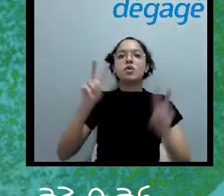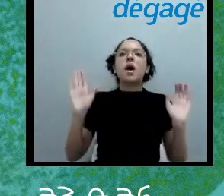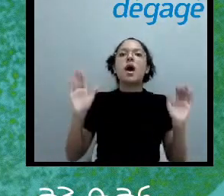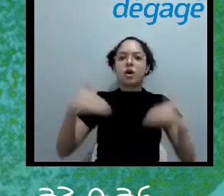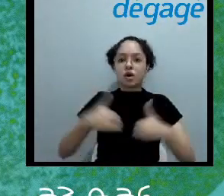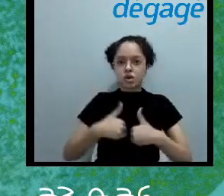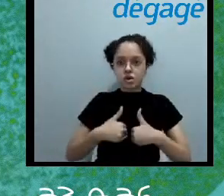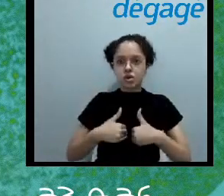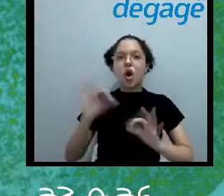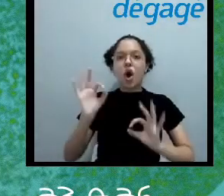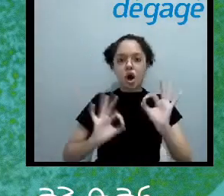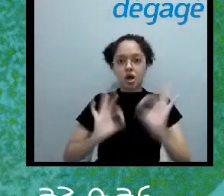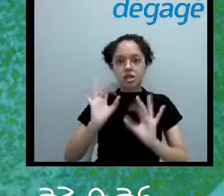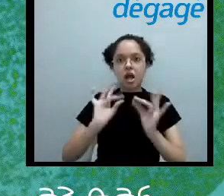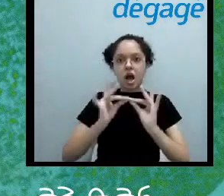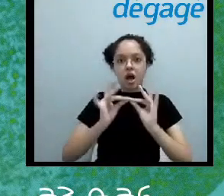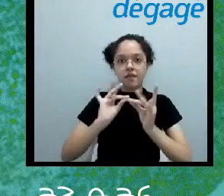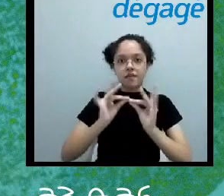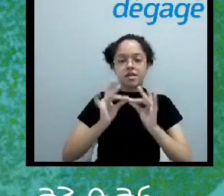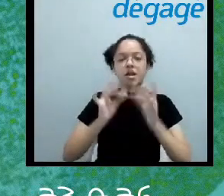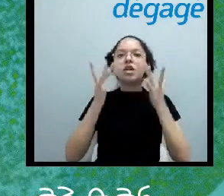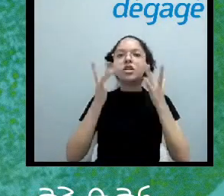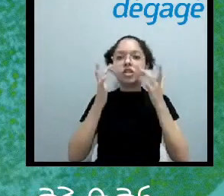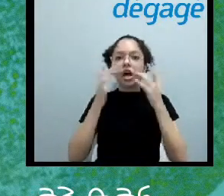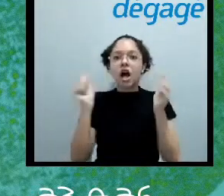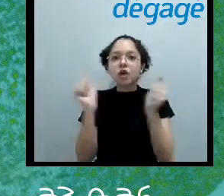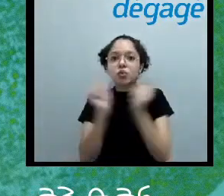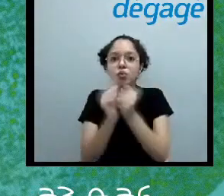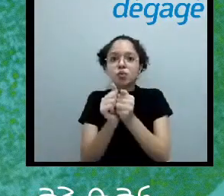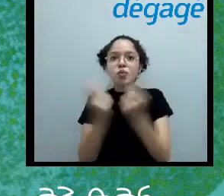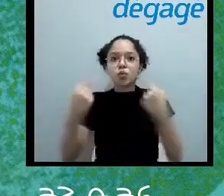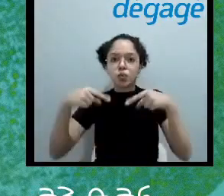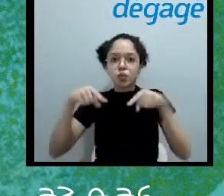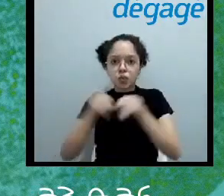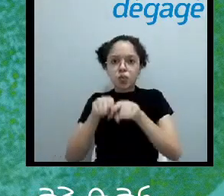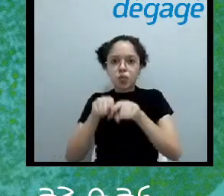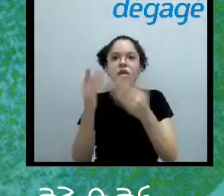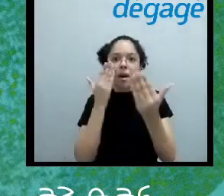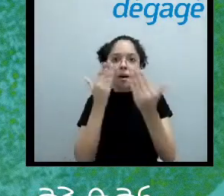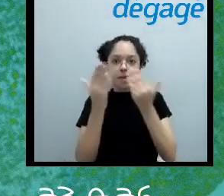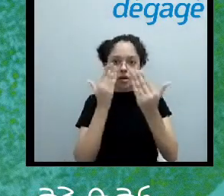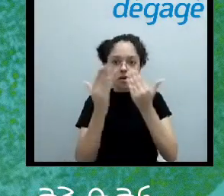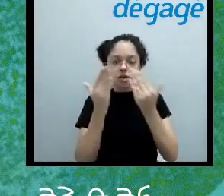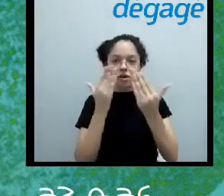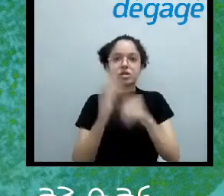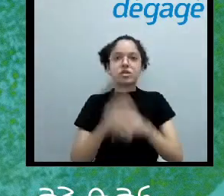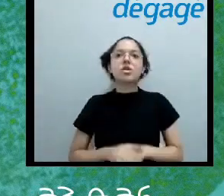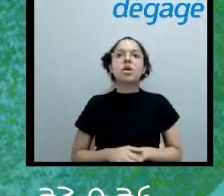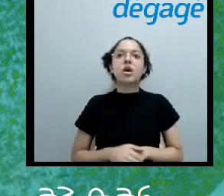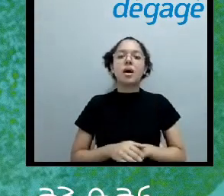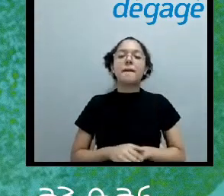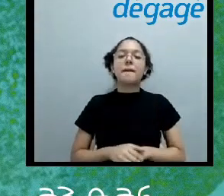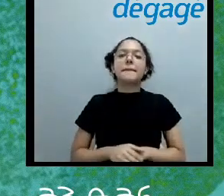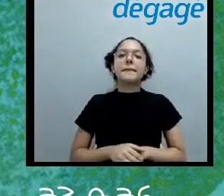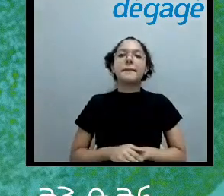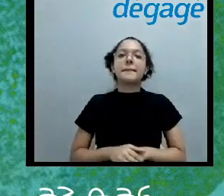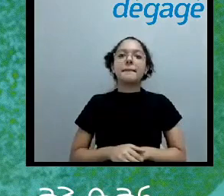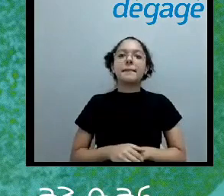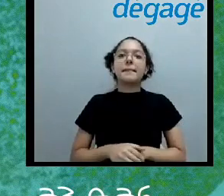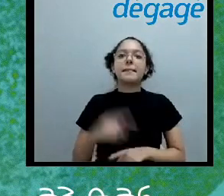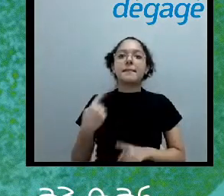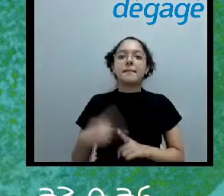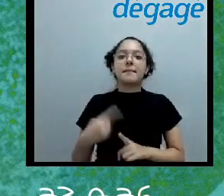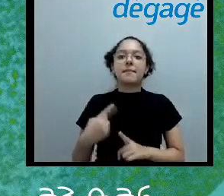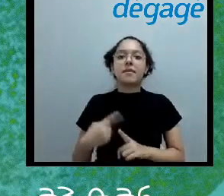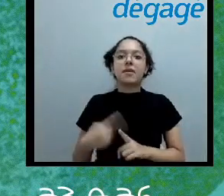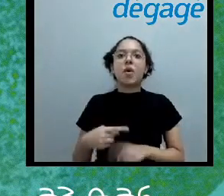oficineiros de teatro da psicologia, aonde elas apresentaram o mesmo repertório do final do ano passado, né? Porque teve muito pouco tempo